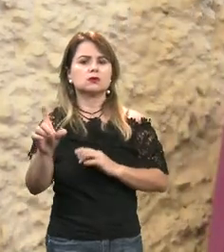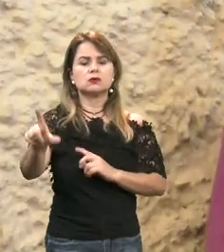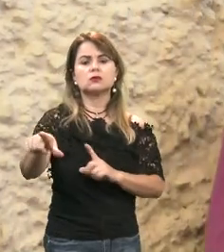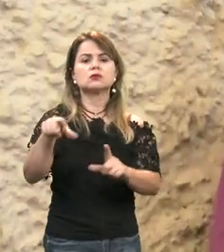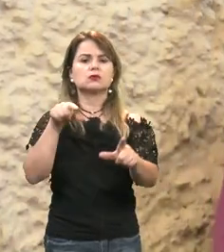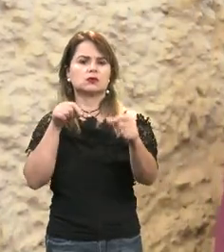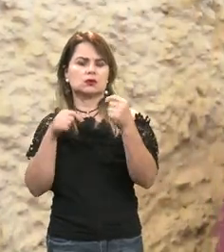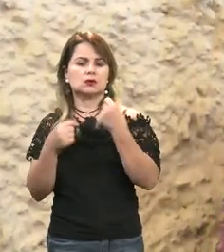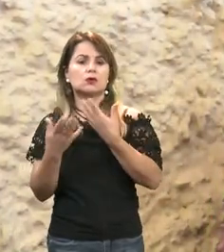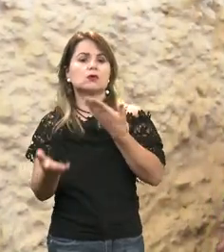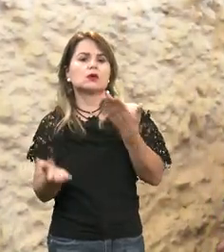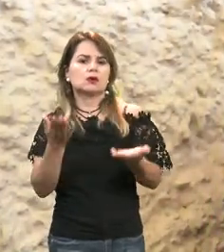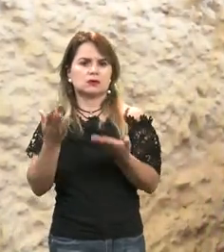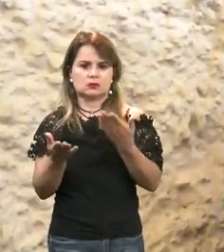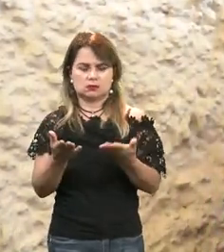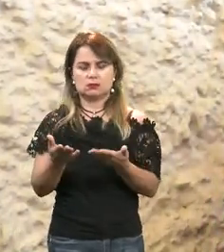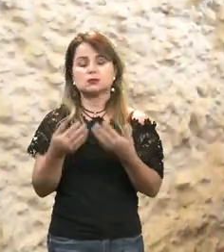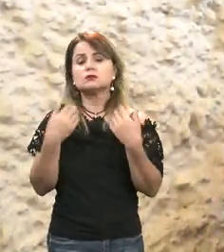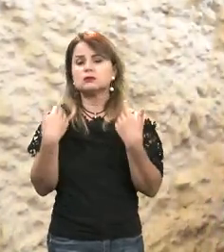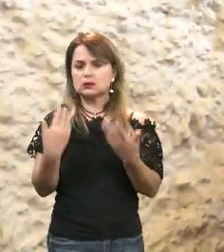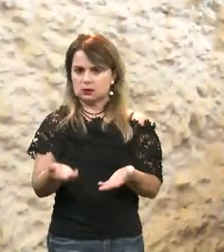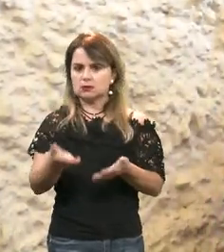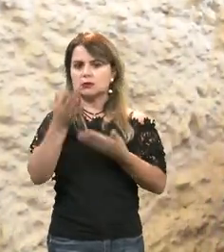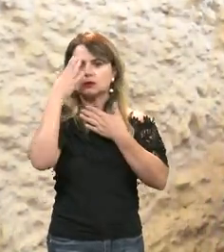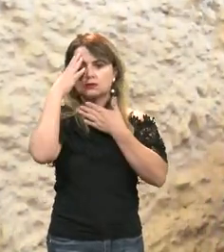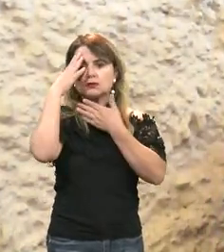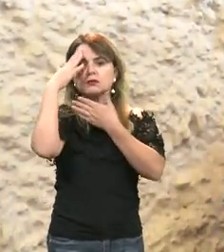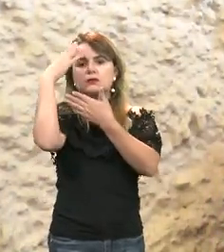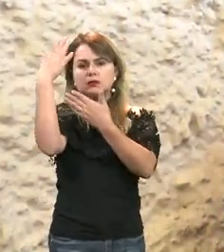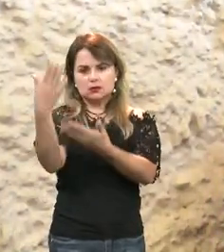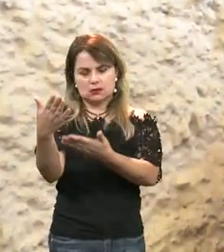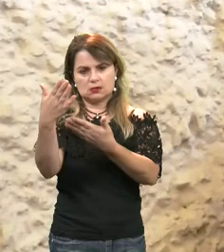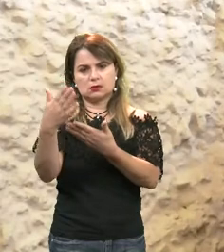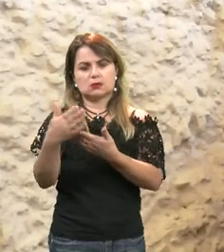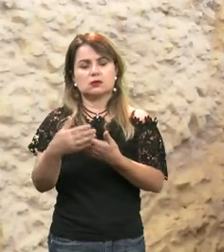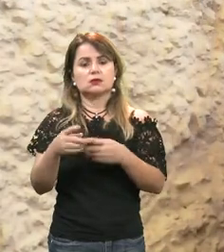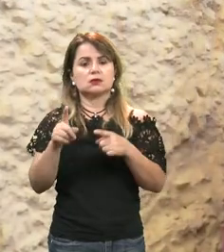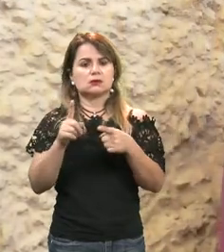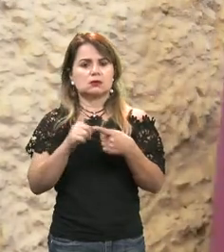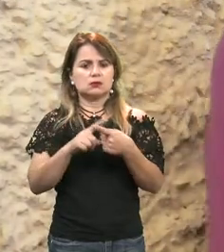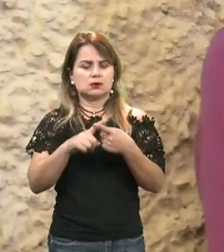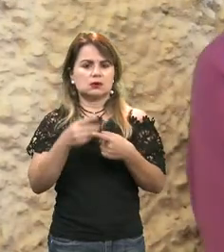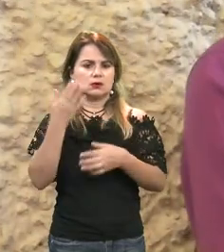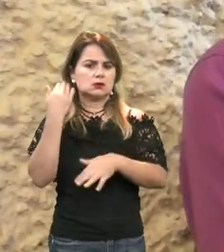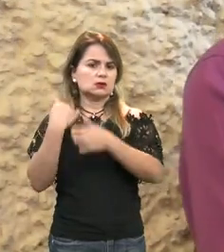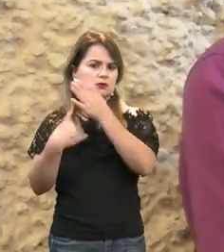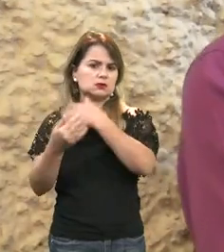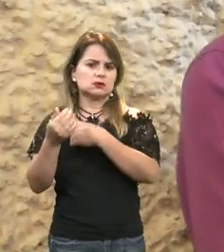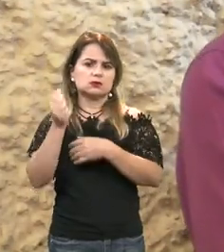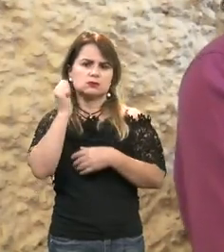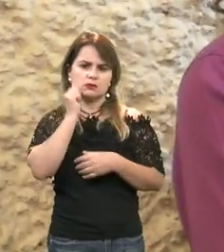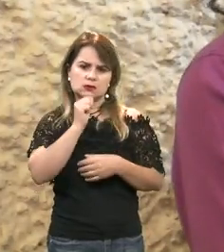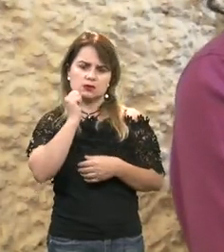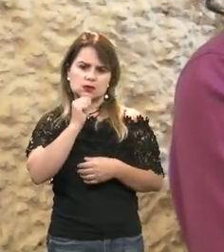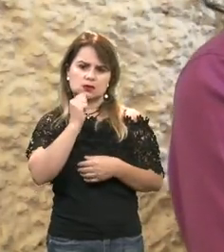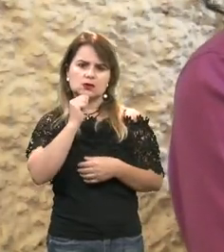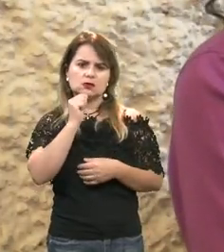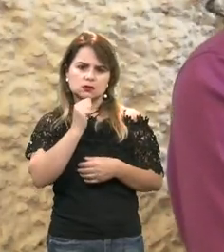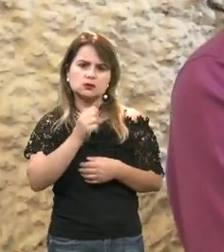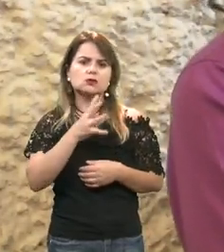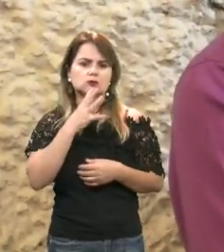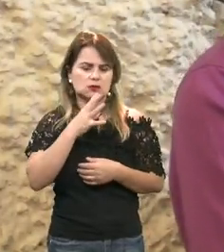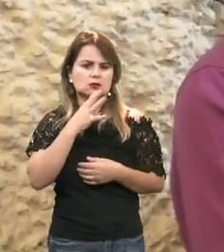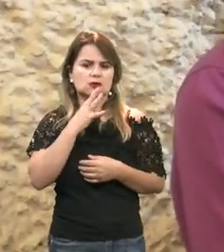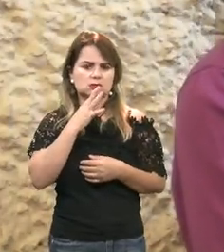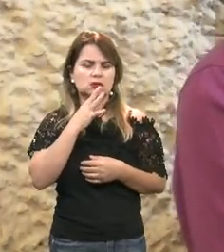eu agradeço muito quando eu conheci essas meninas. E junto com elas, eu consegui trazer